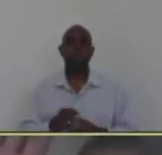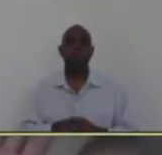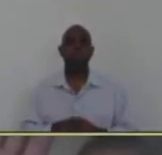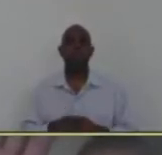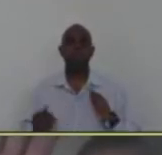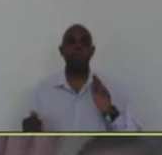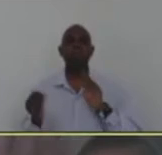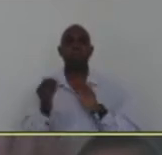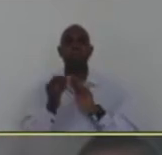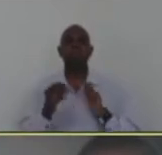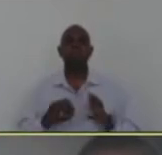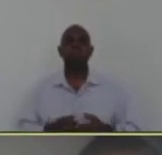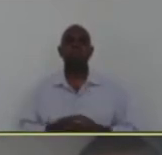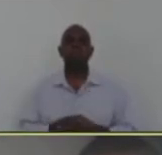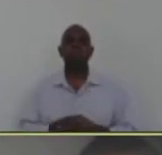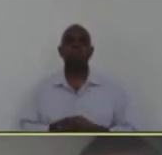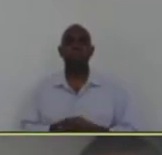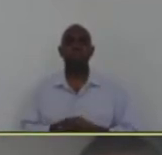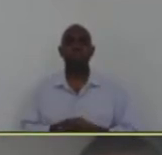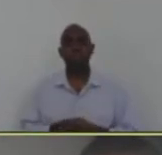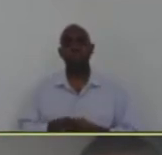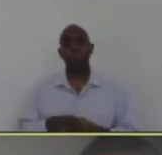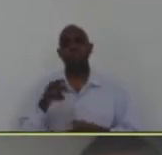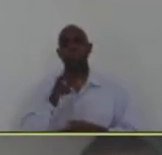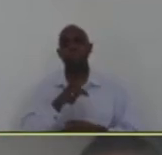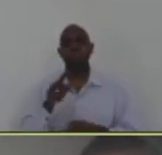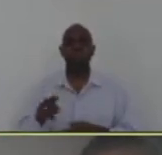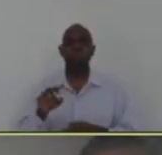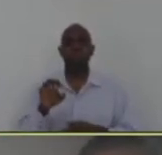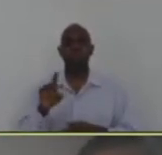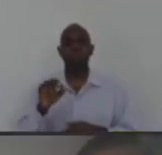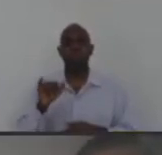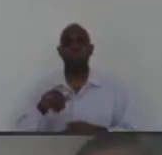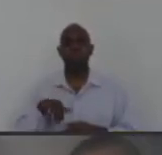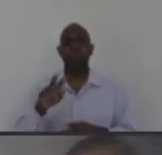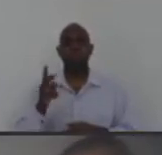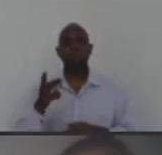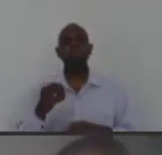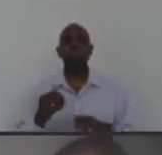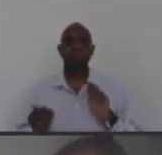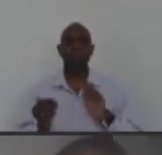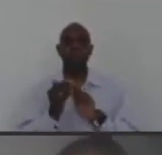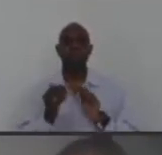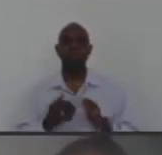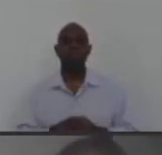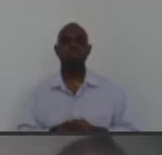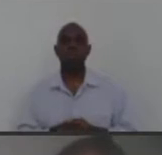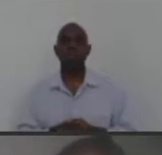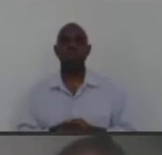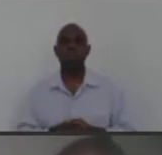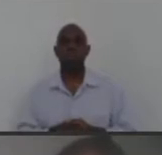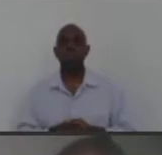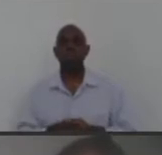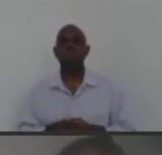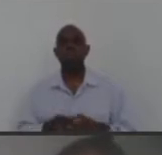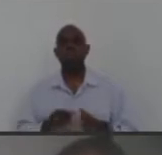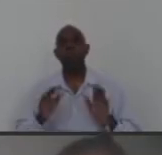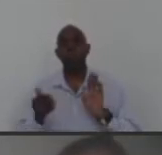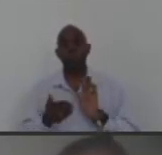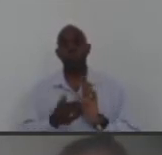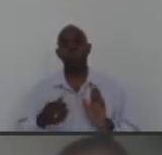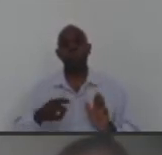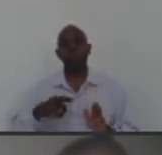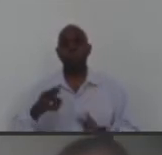Favorável, senhor presidente. Professor Edinho. Favorável, presidente. Com os votos favoráveis da Comissão de